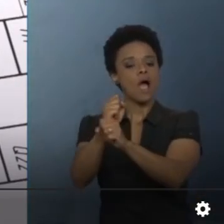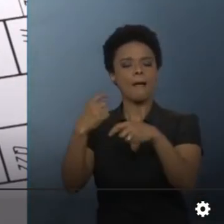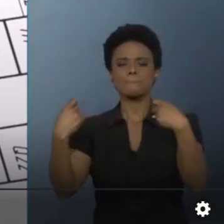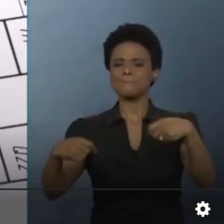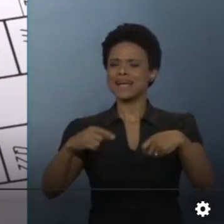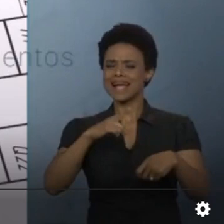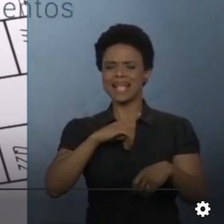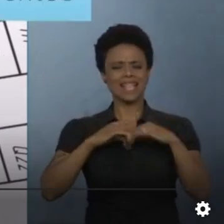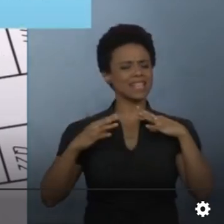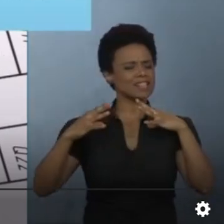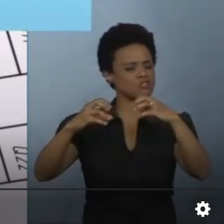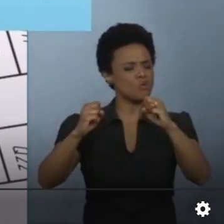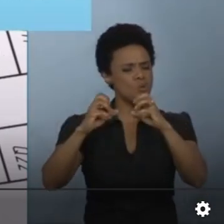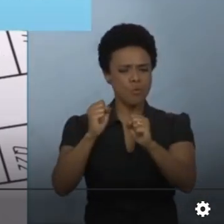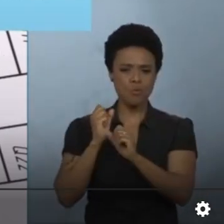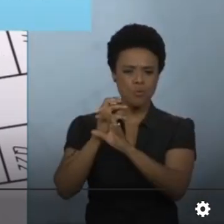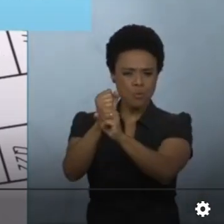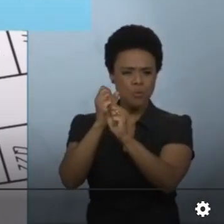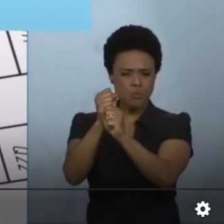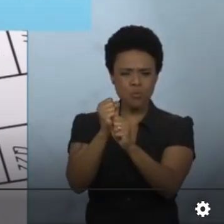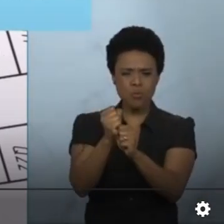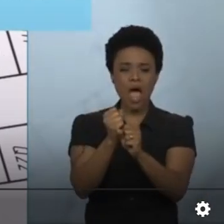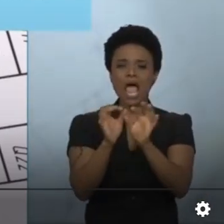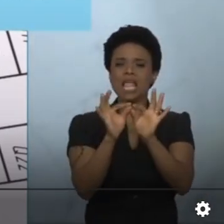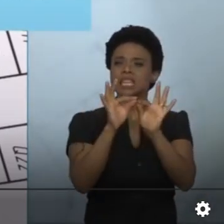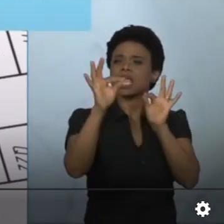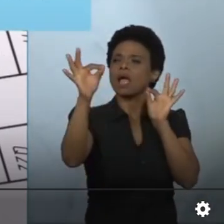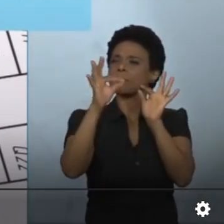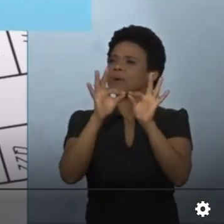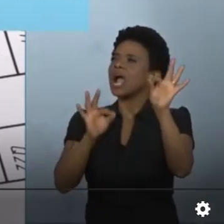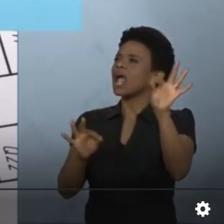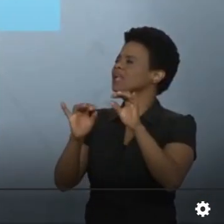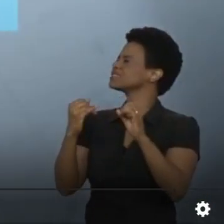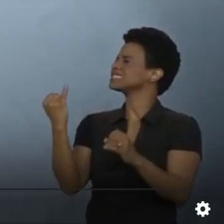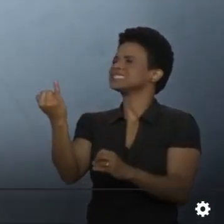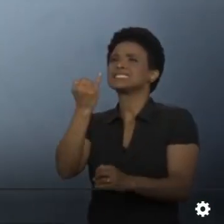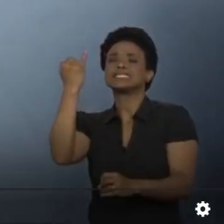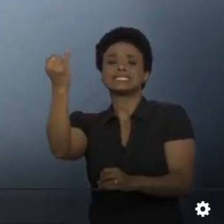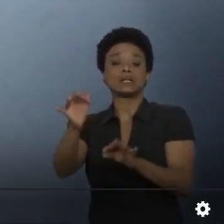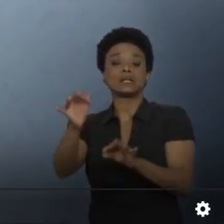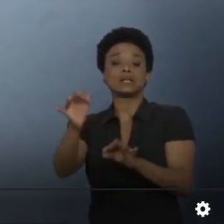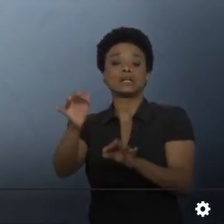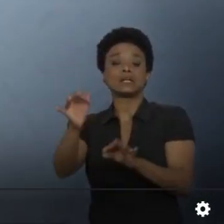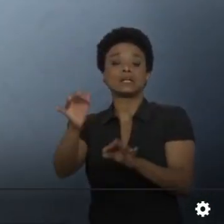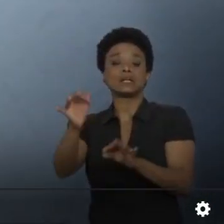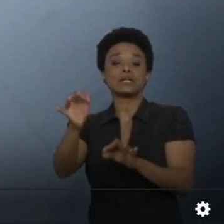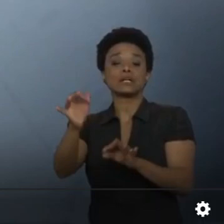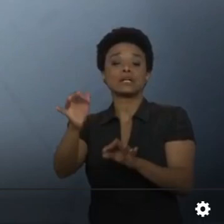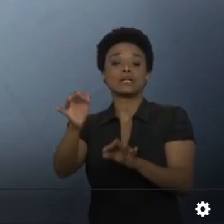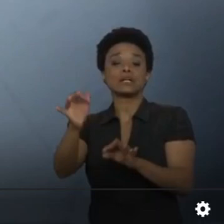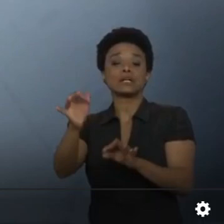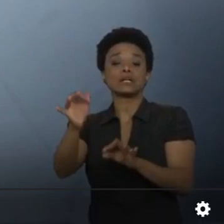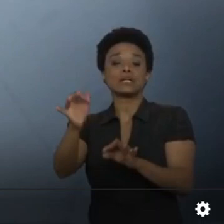todos os cálculos e dimensionamentos essenciais para a execução do projeto elétrico. Nesse